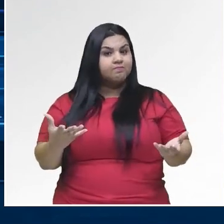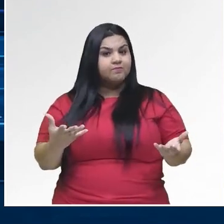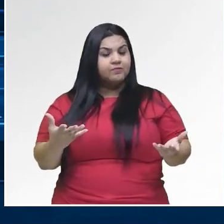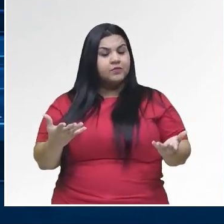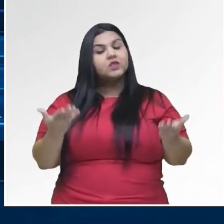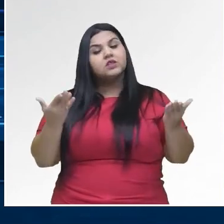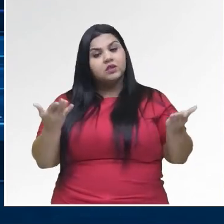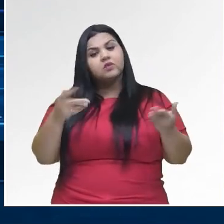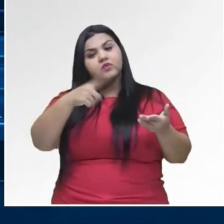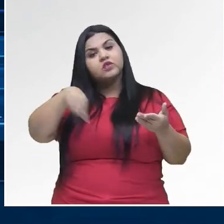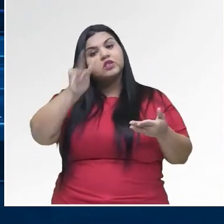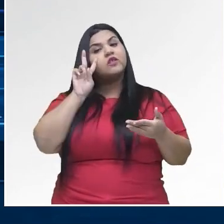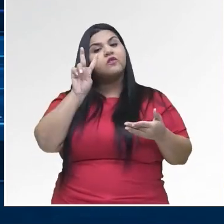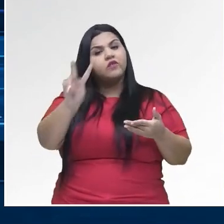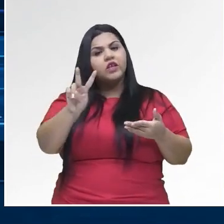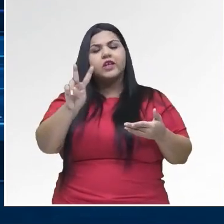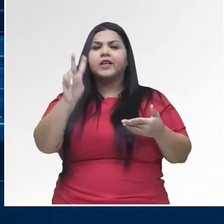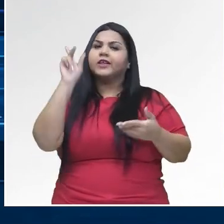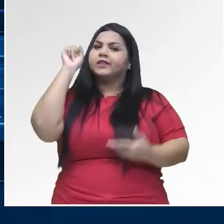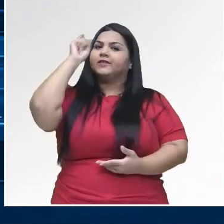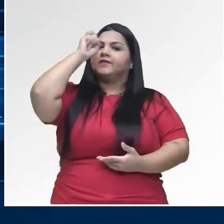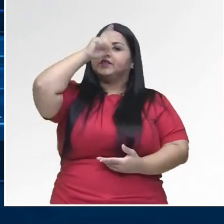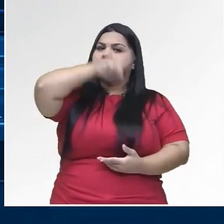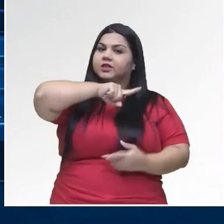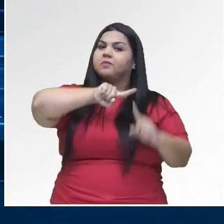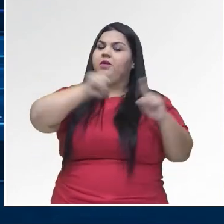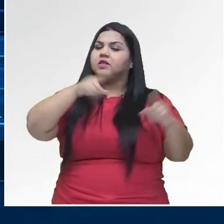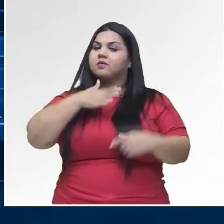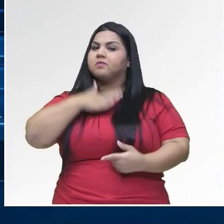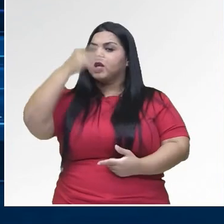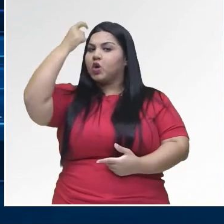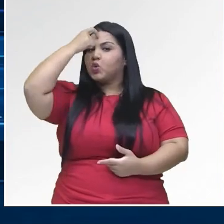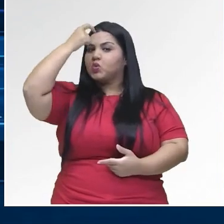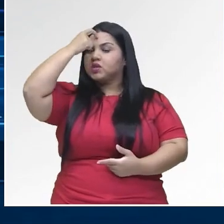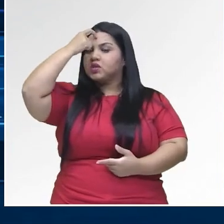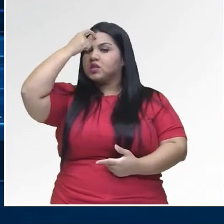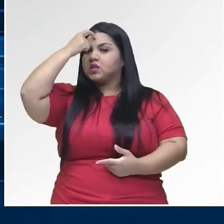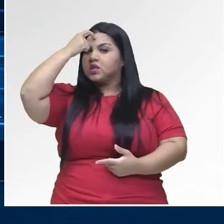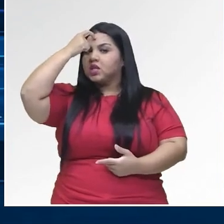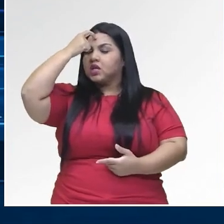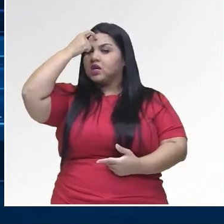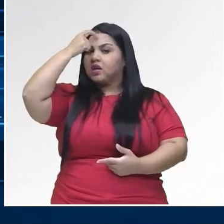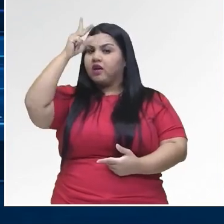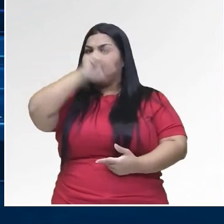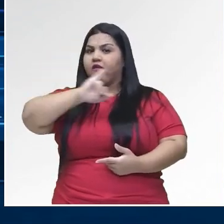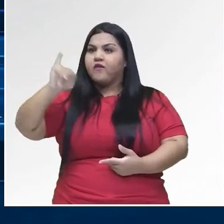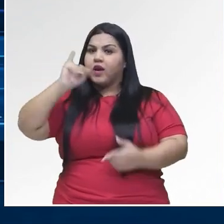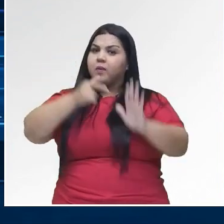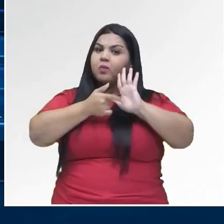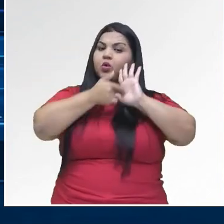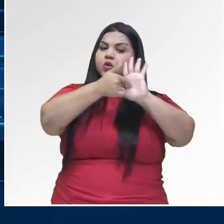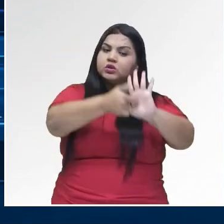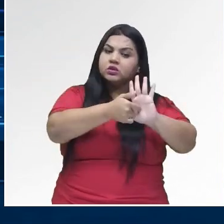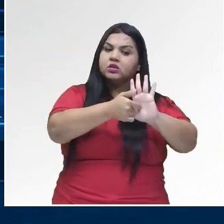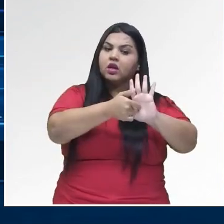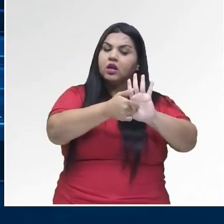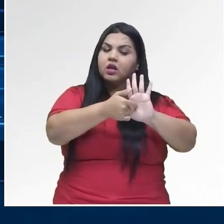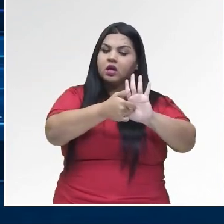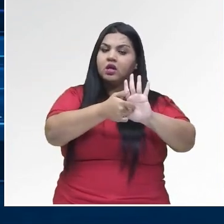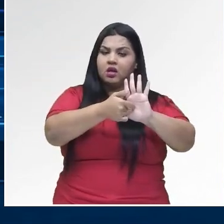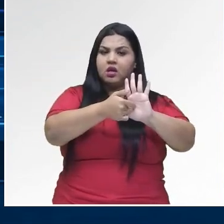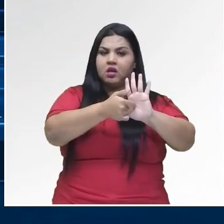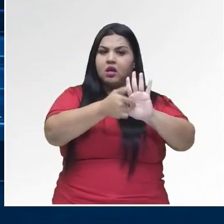Então você vê que é um negócio complexo, né? Mas é a minha consciência que vai ditar a regra do jogo, a minha consciência